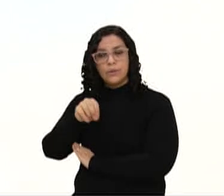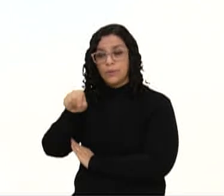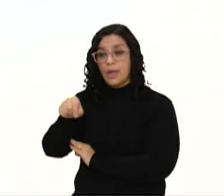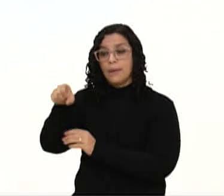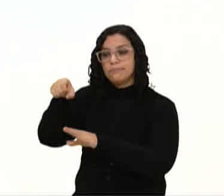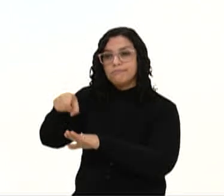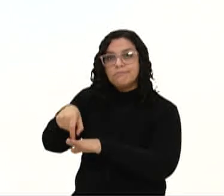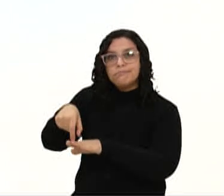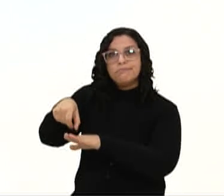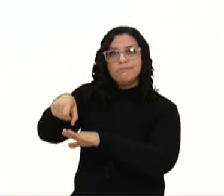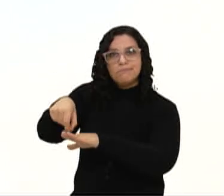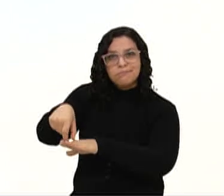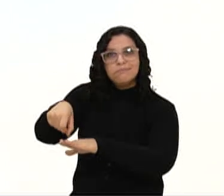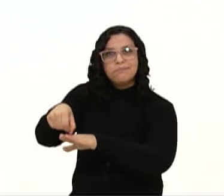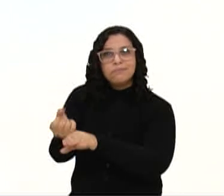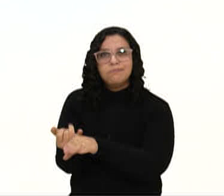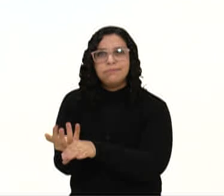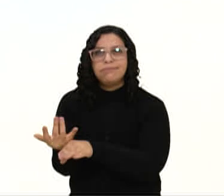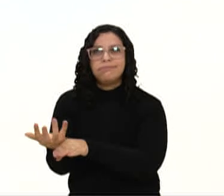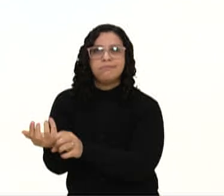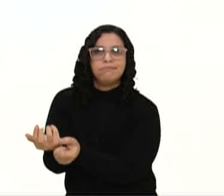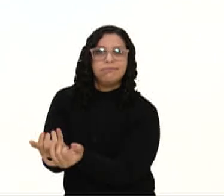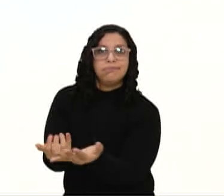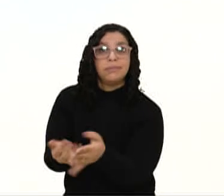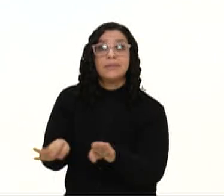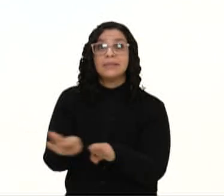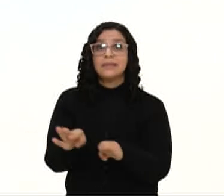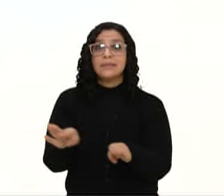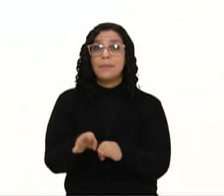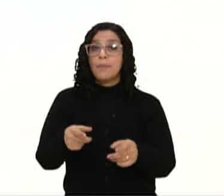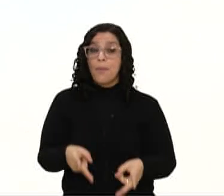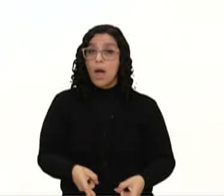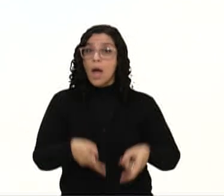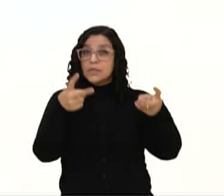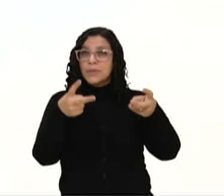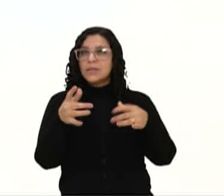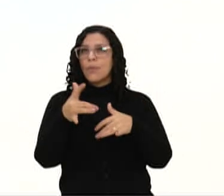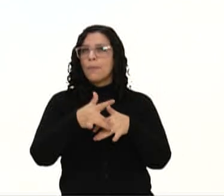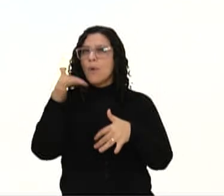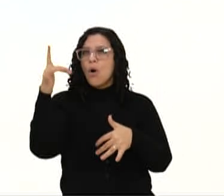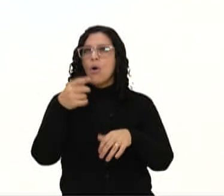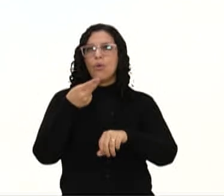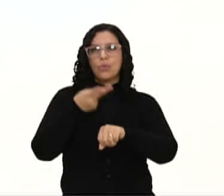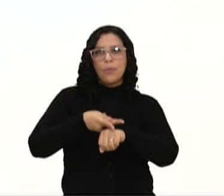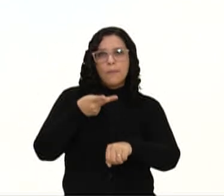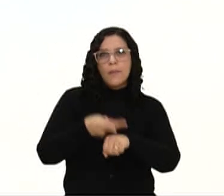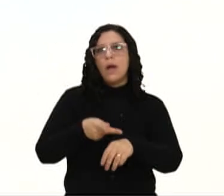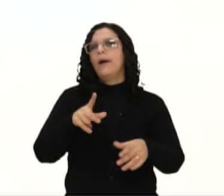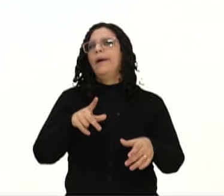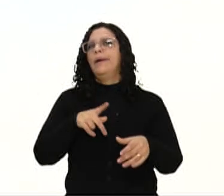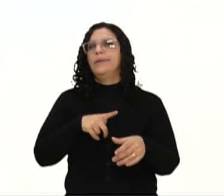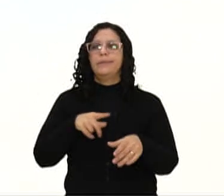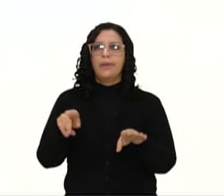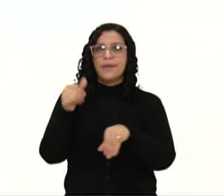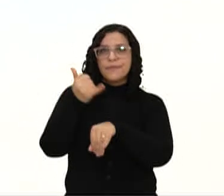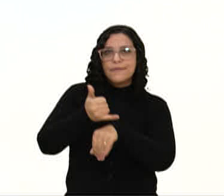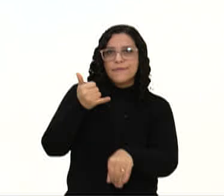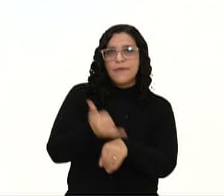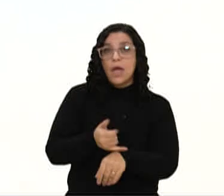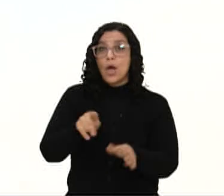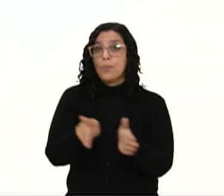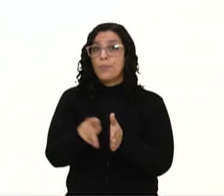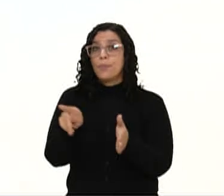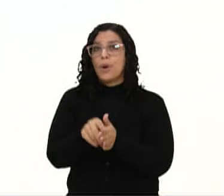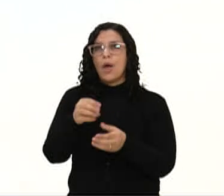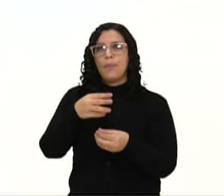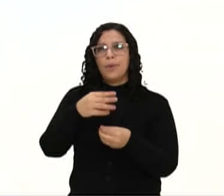o cultivo de vegetais, a mineração, a exploração de recursos minerais, a retirada de recursos